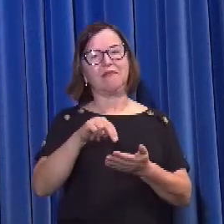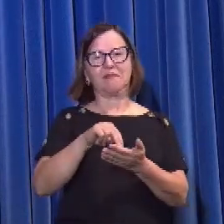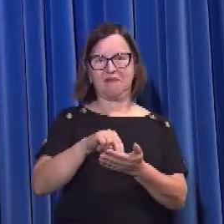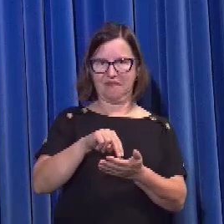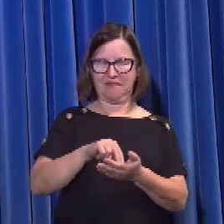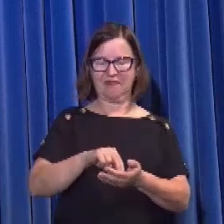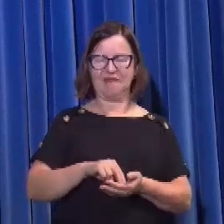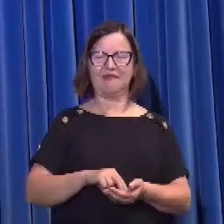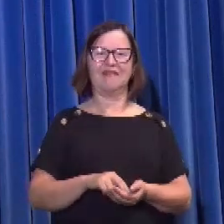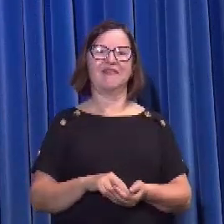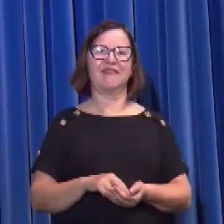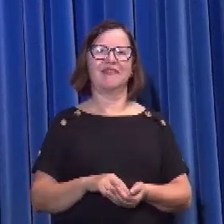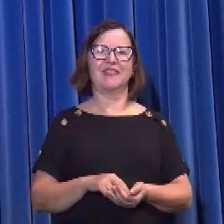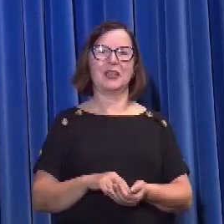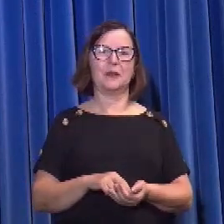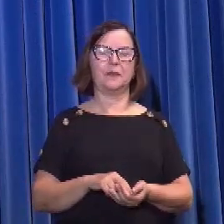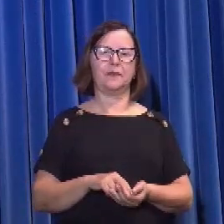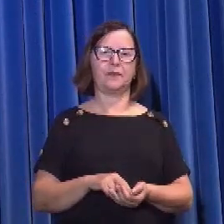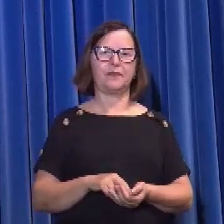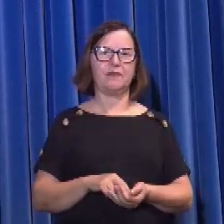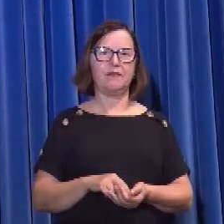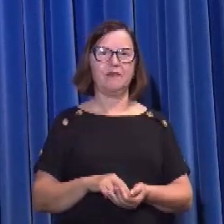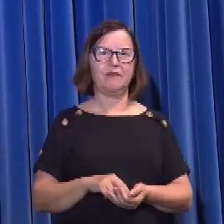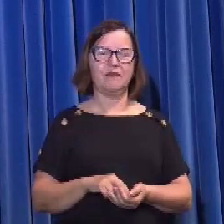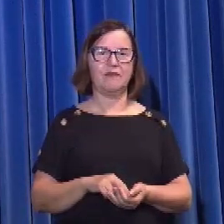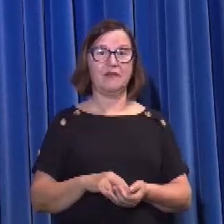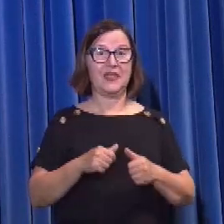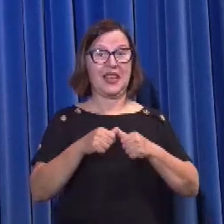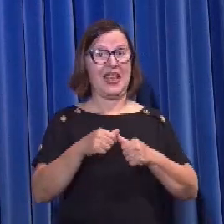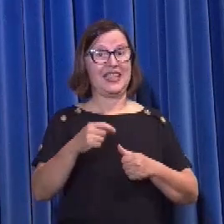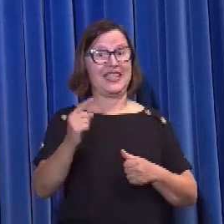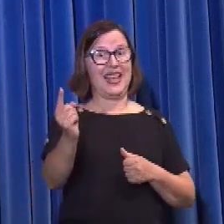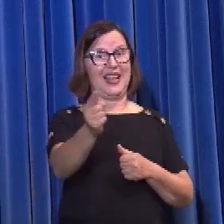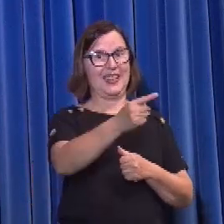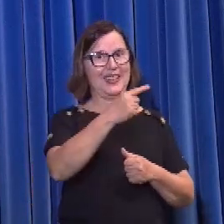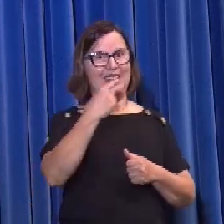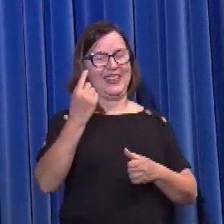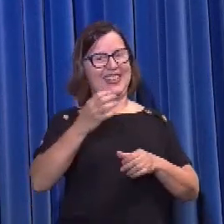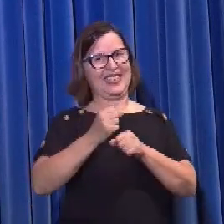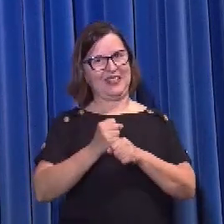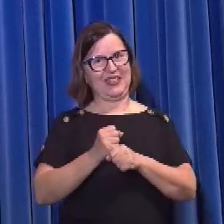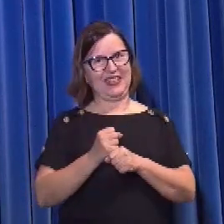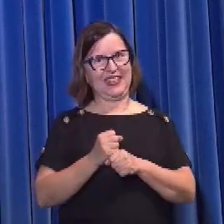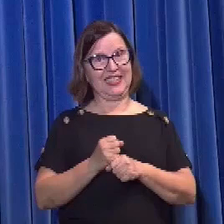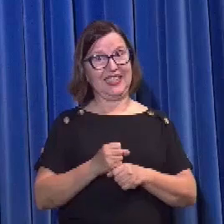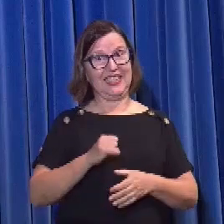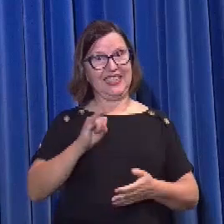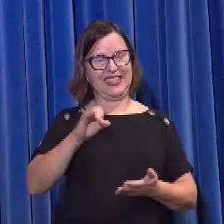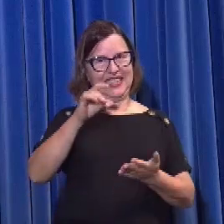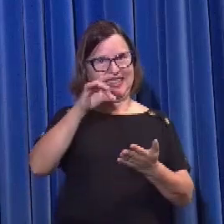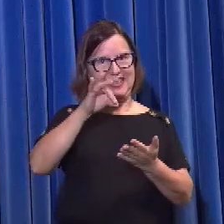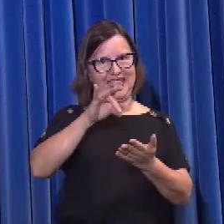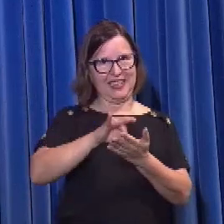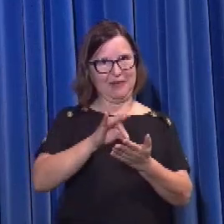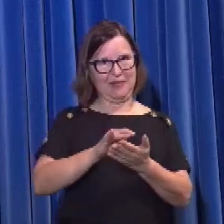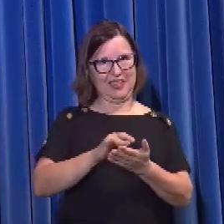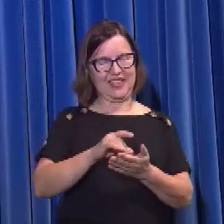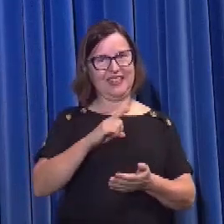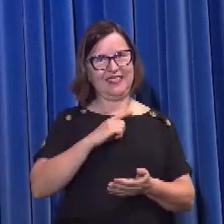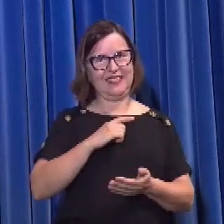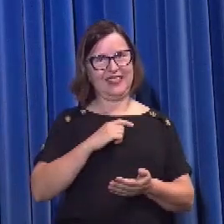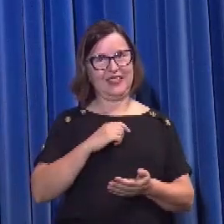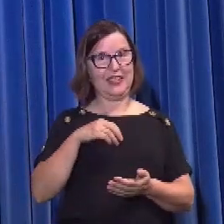evidência. Essa é a nossa segurança. Se realmente tivemos uma experiência de novo